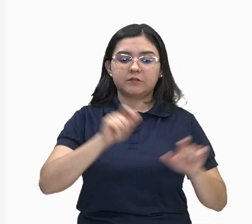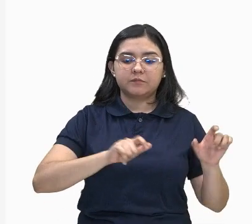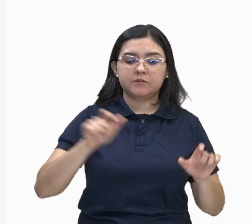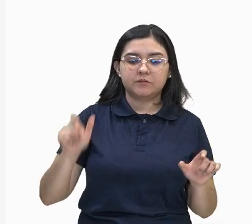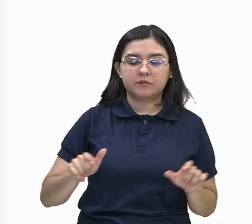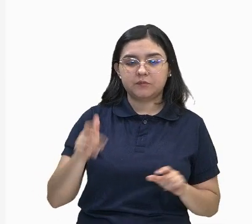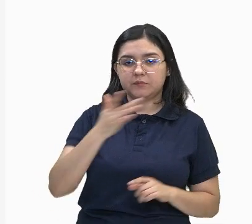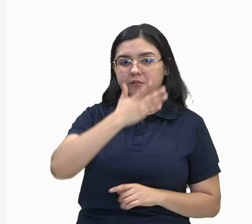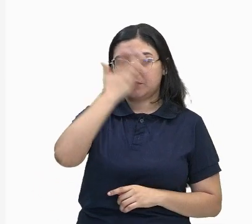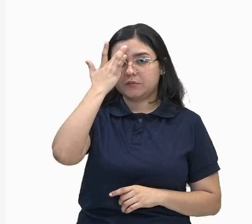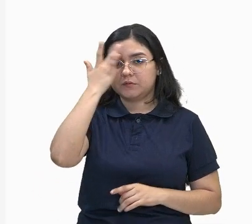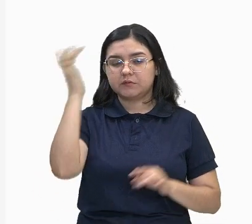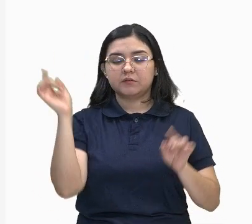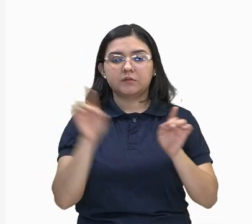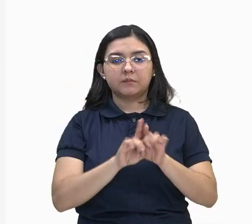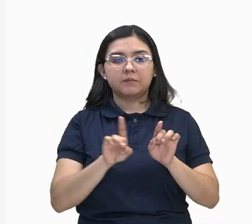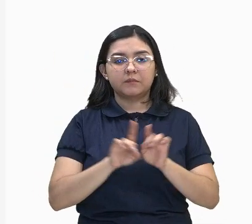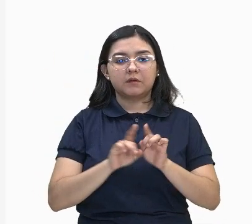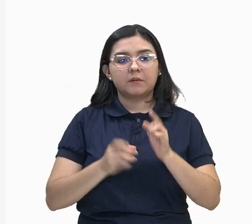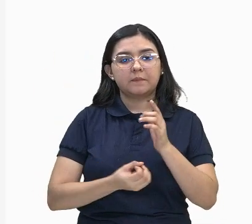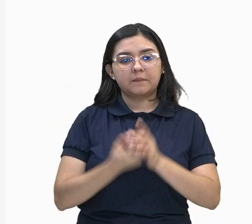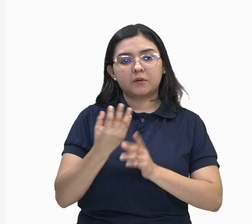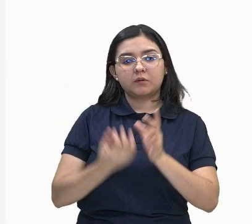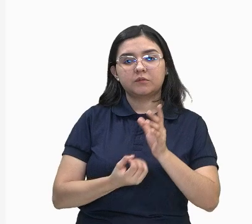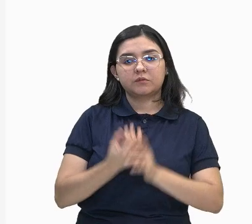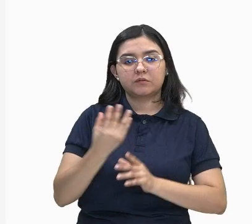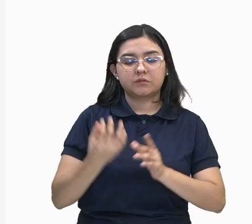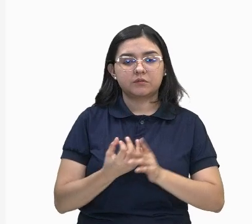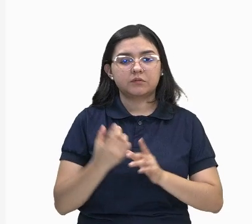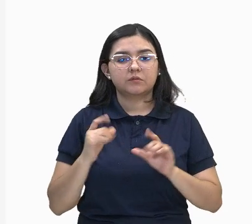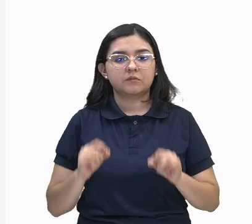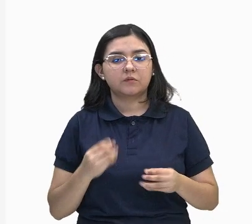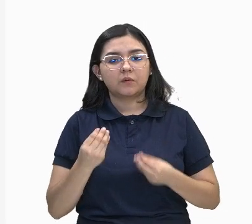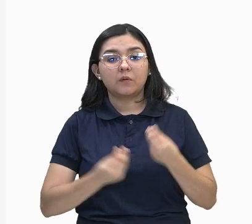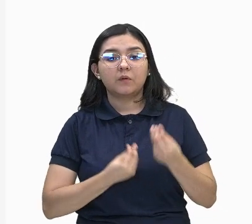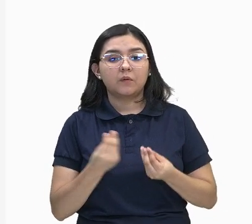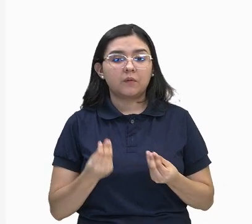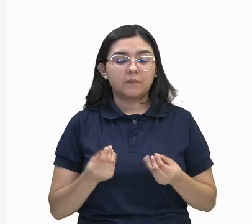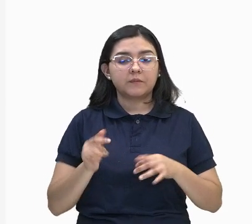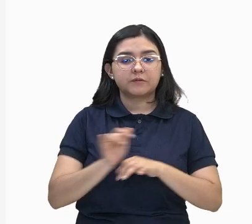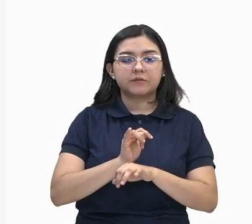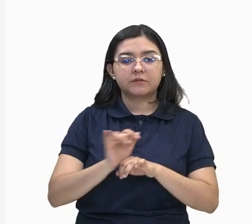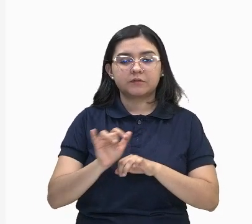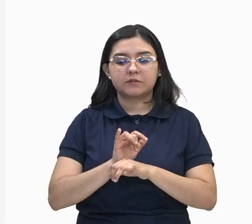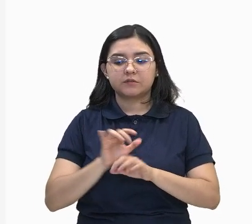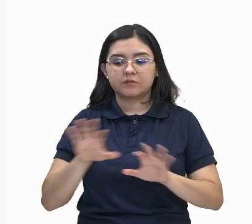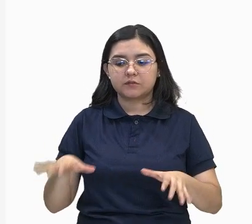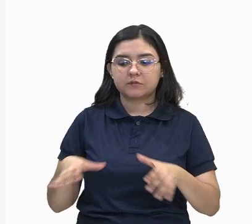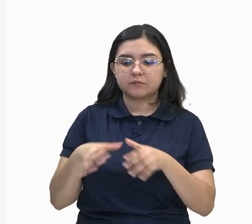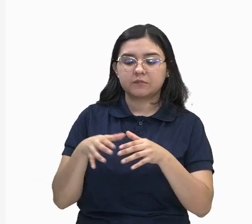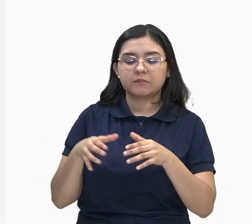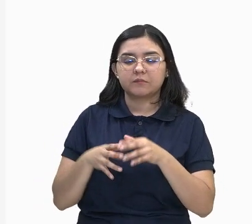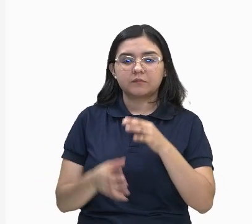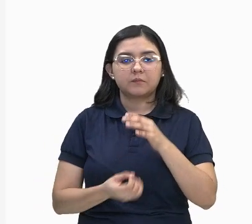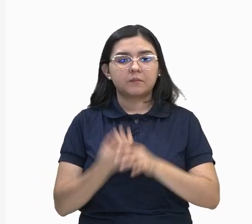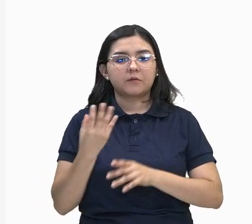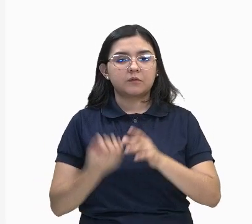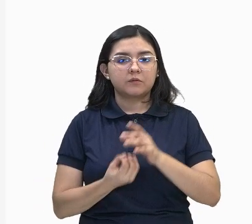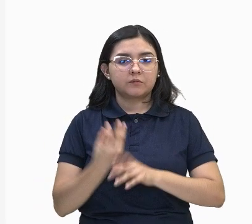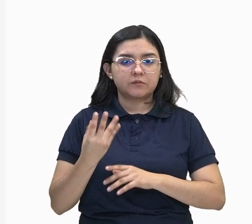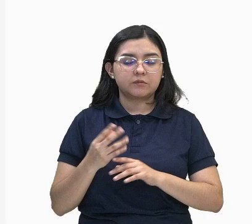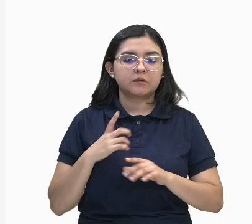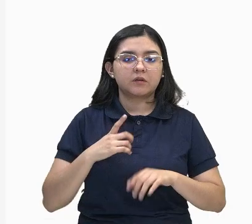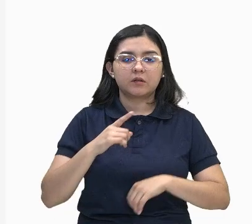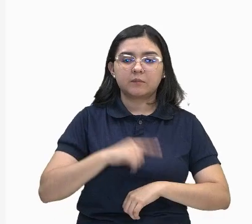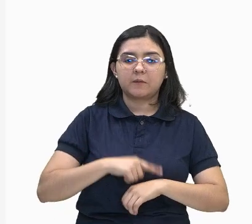pessoas e a produção ou o modo de produção daquele grupo de pessoas naquele momento histórico,